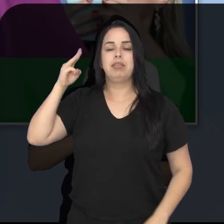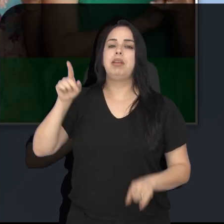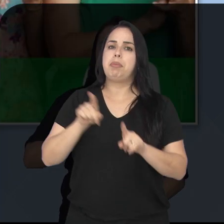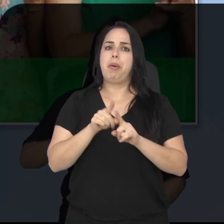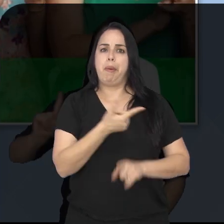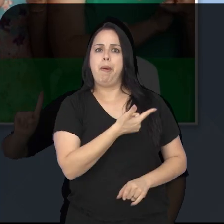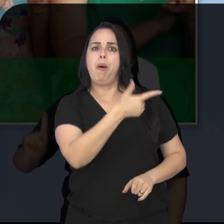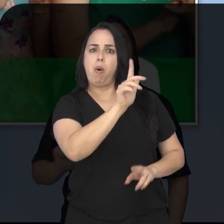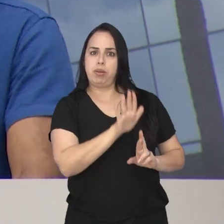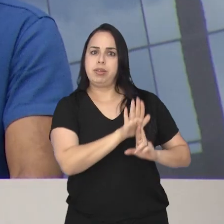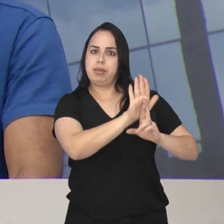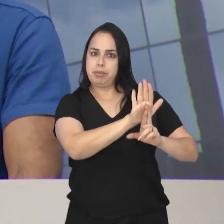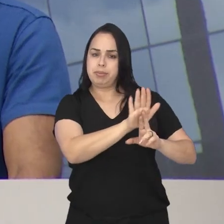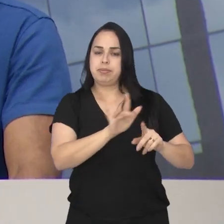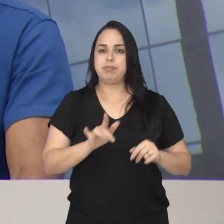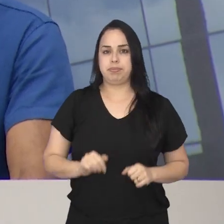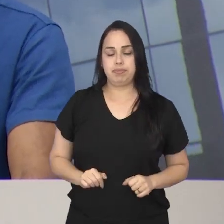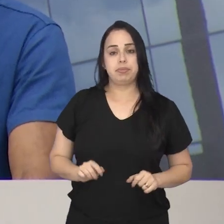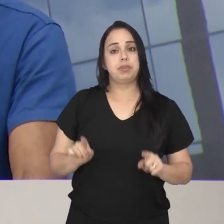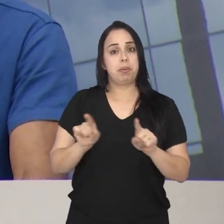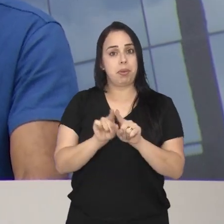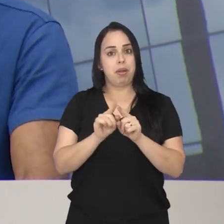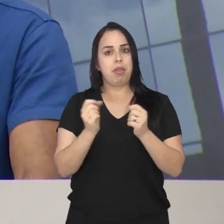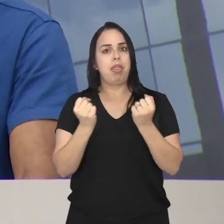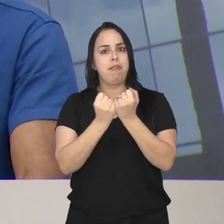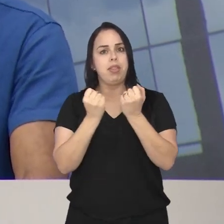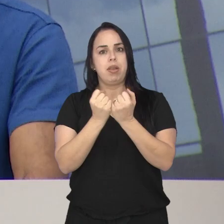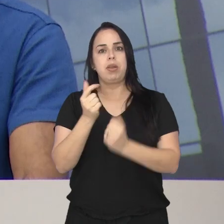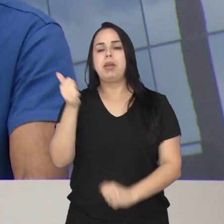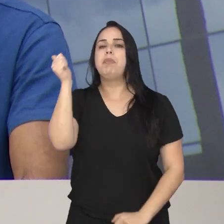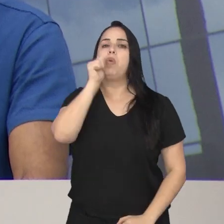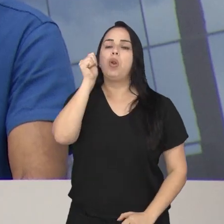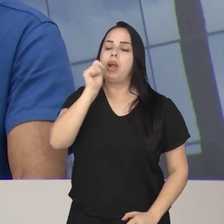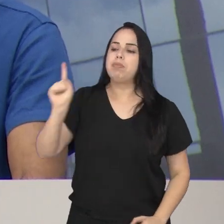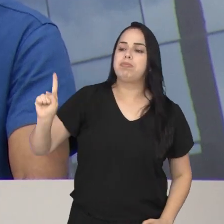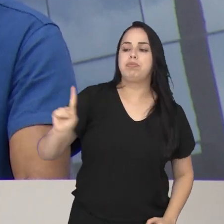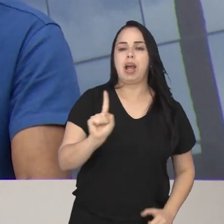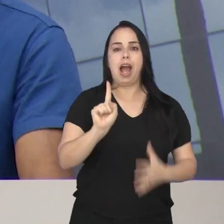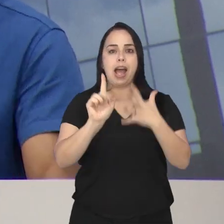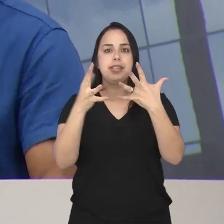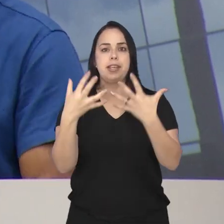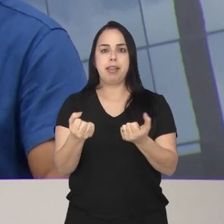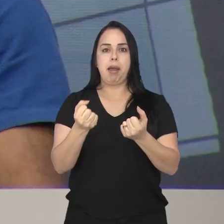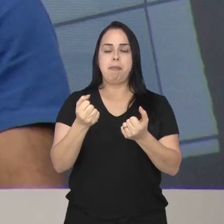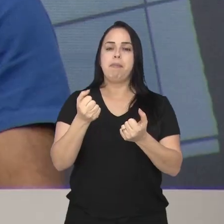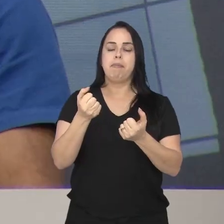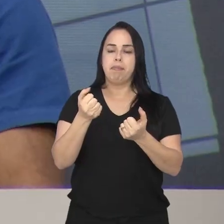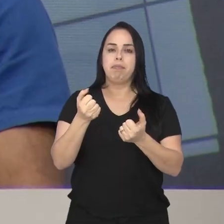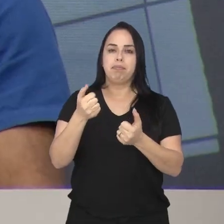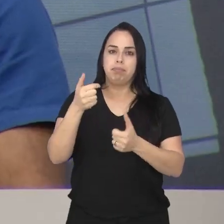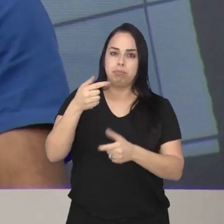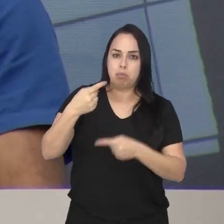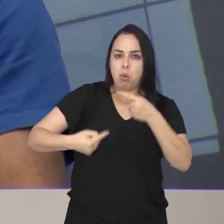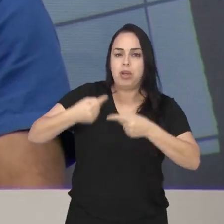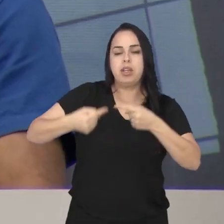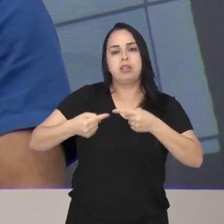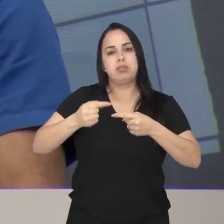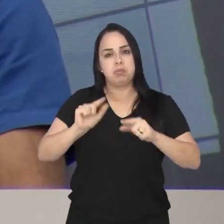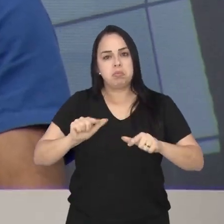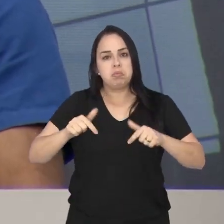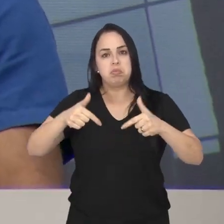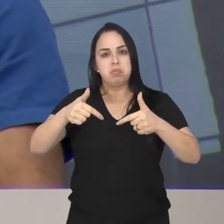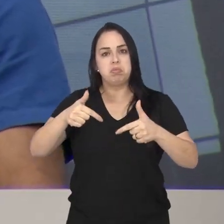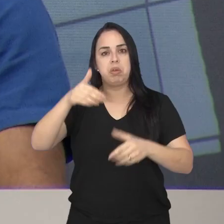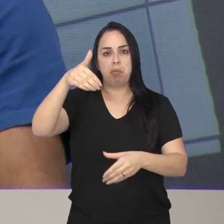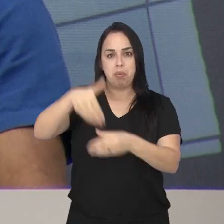outras referências o parlamentar também defendeu a importância de mais mulheres se interessarem a política e exercerem seu poder de